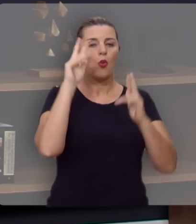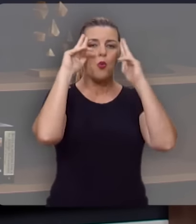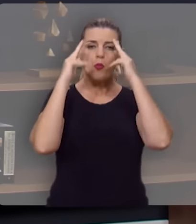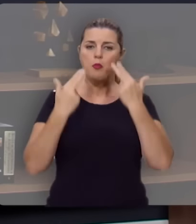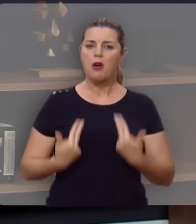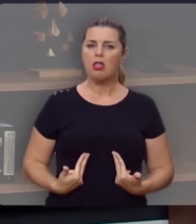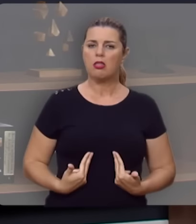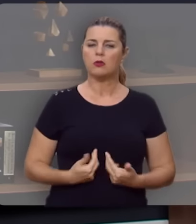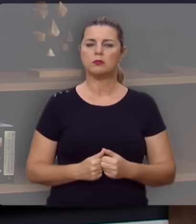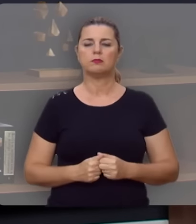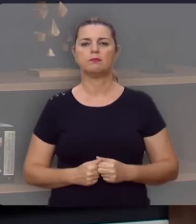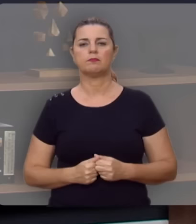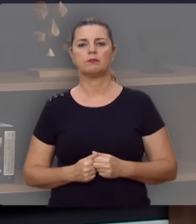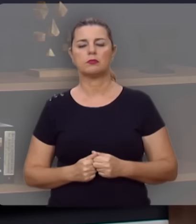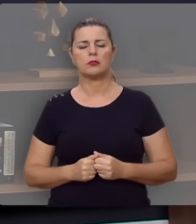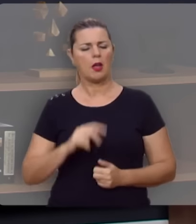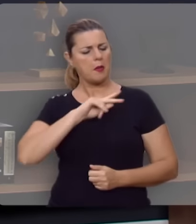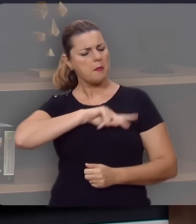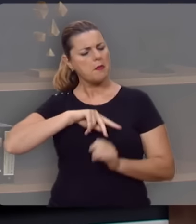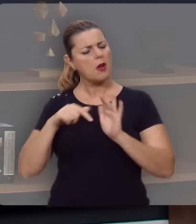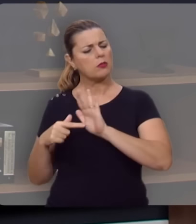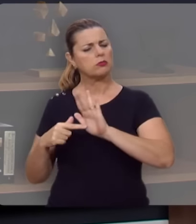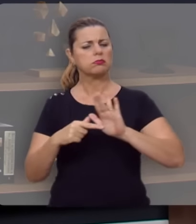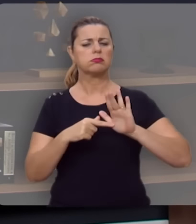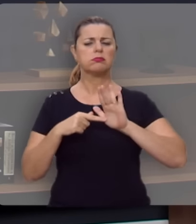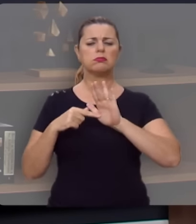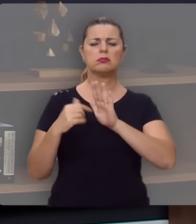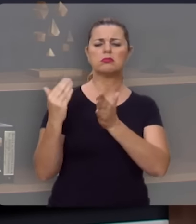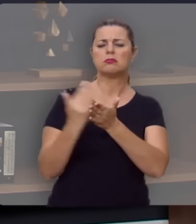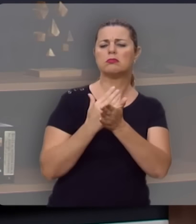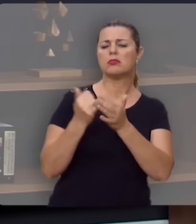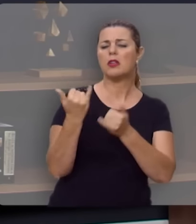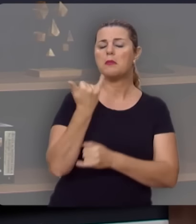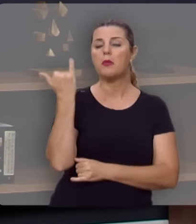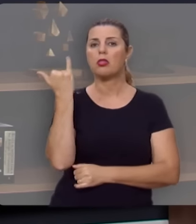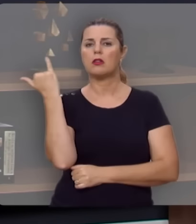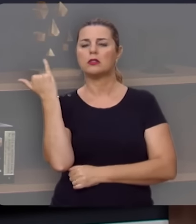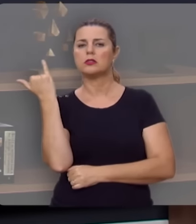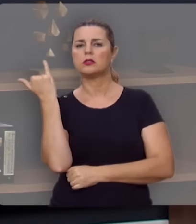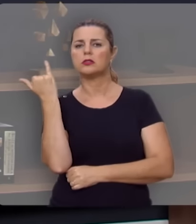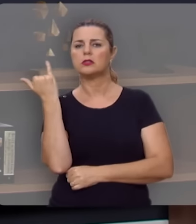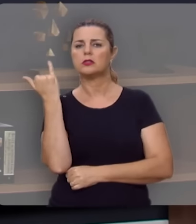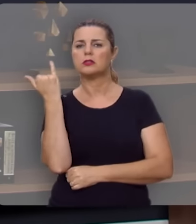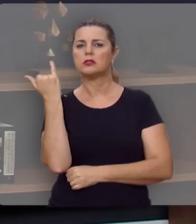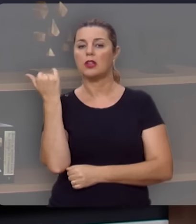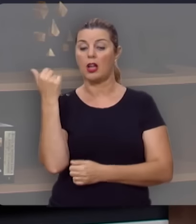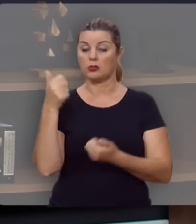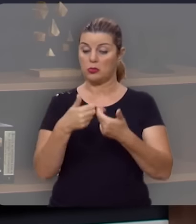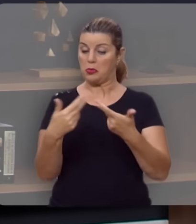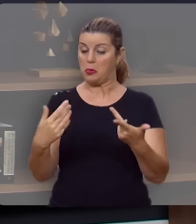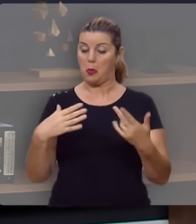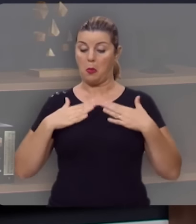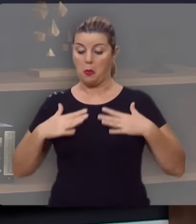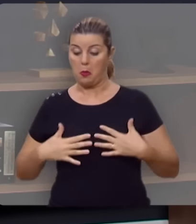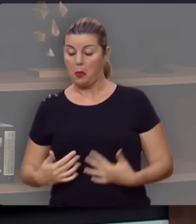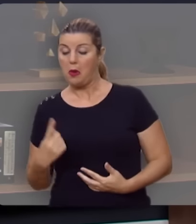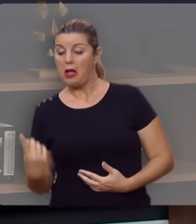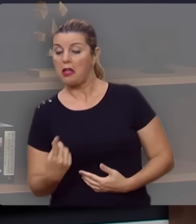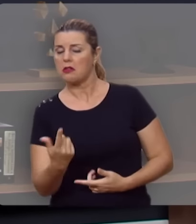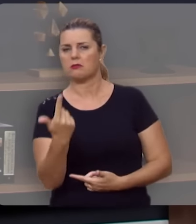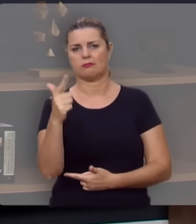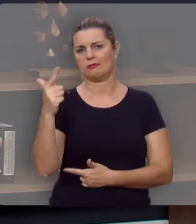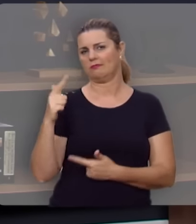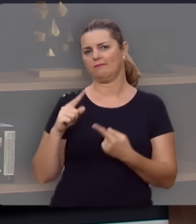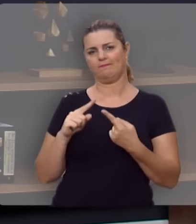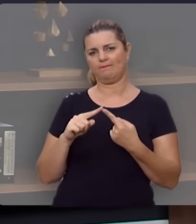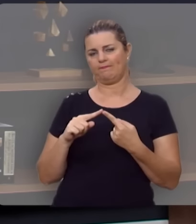a humanidade. E Paulo com isso está mostrando algumas coisas importantes. A matéria não é eterna, como pensavam os